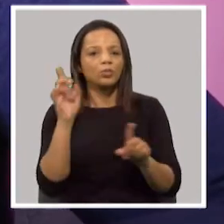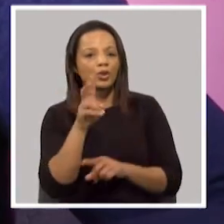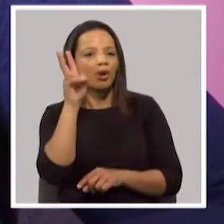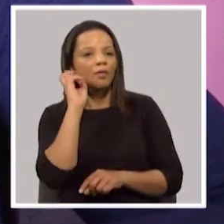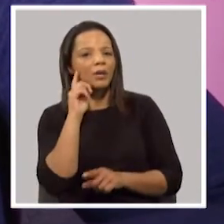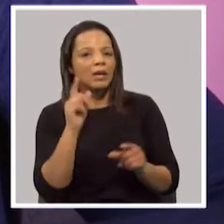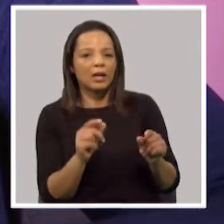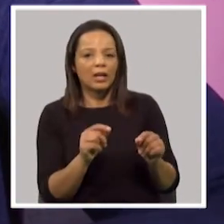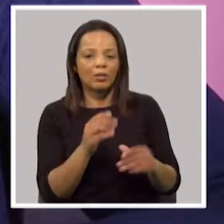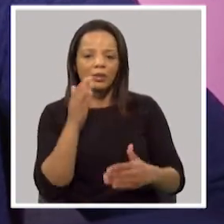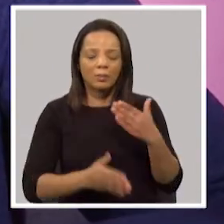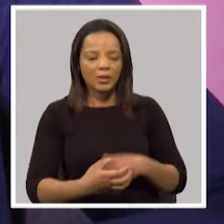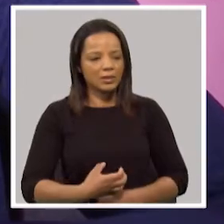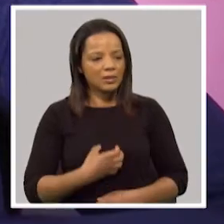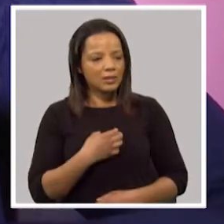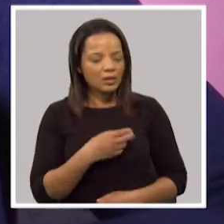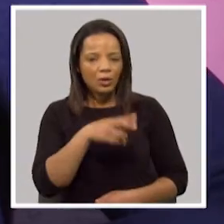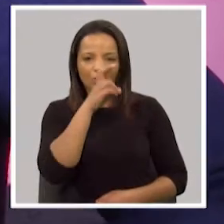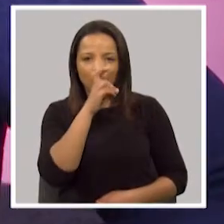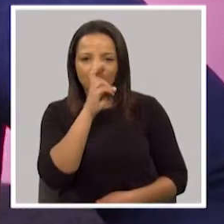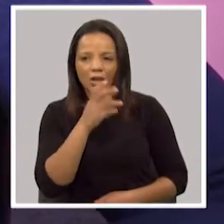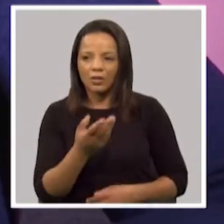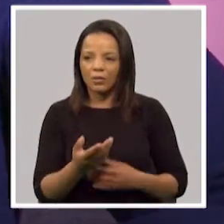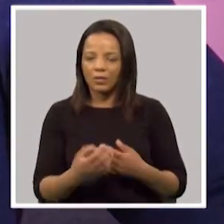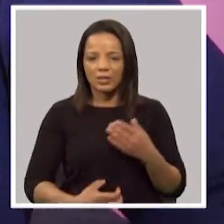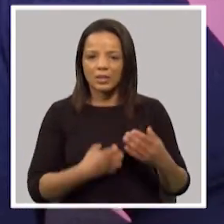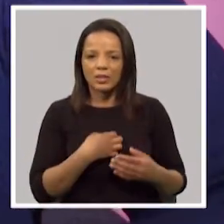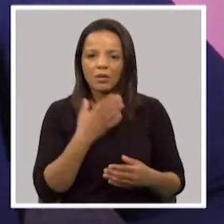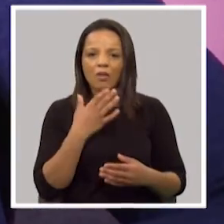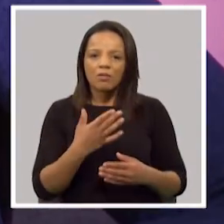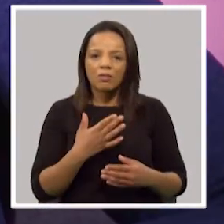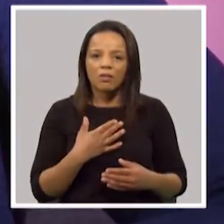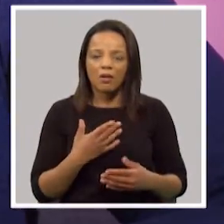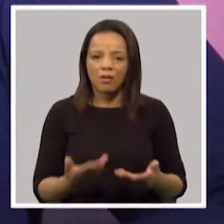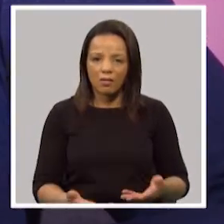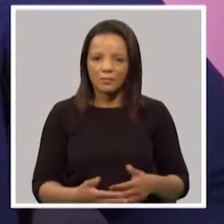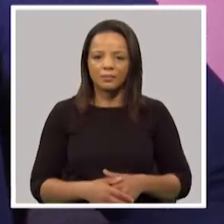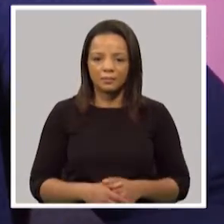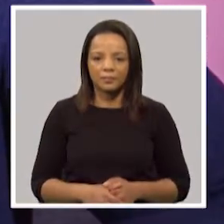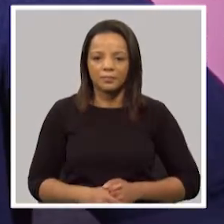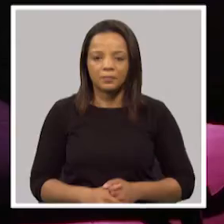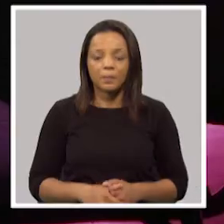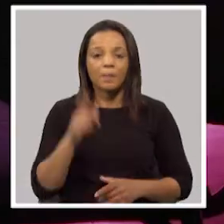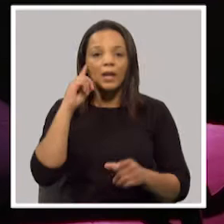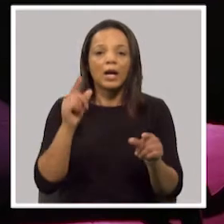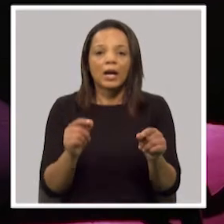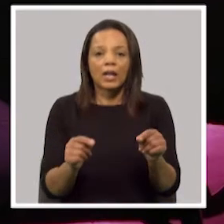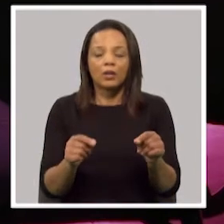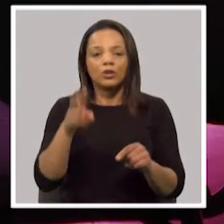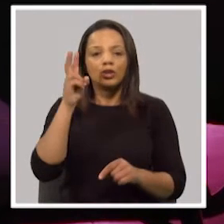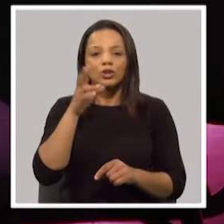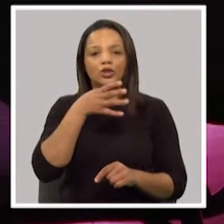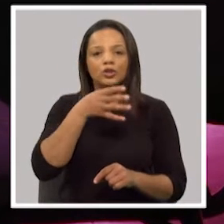música que ouvimos na rádio e de repente sentimos o cheiro e as sensações que nos provocaram num determinado momento. A